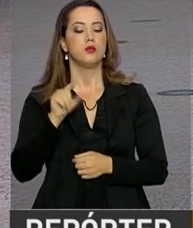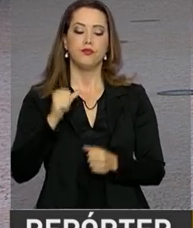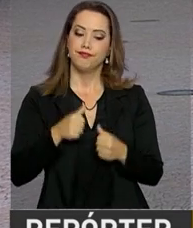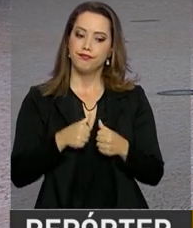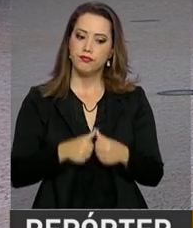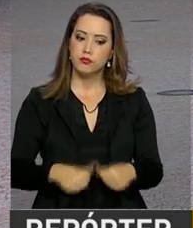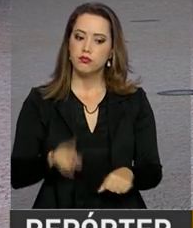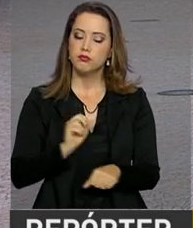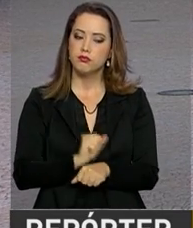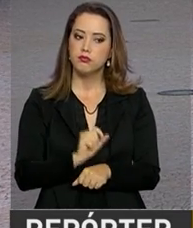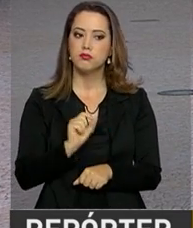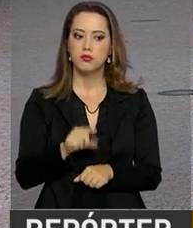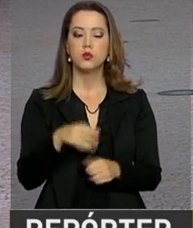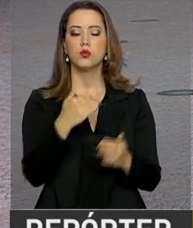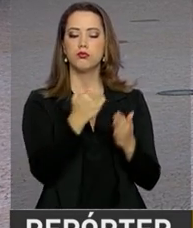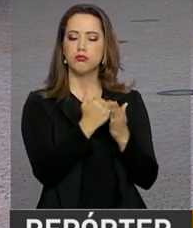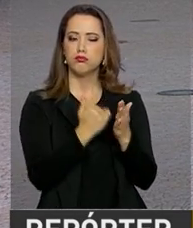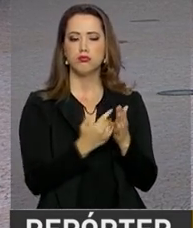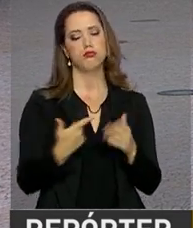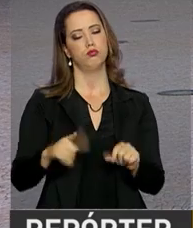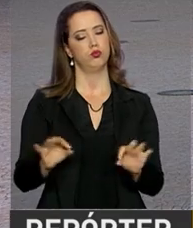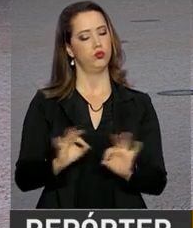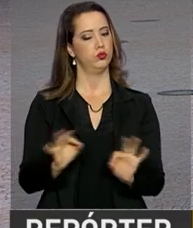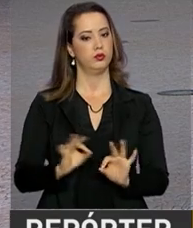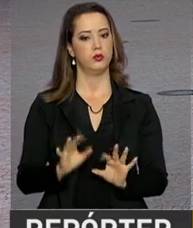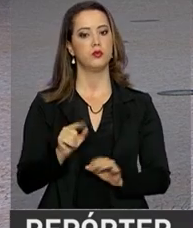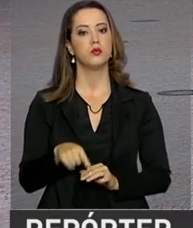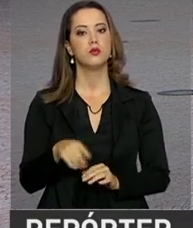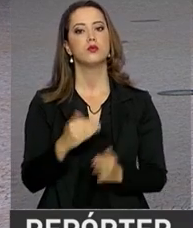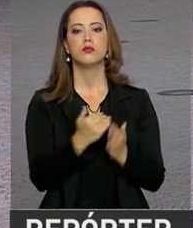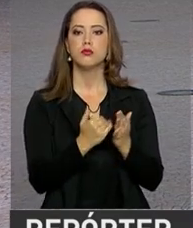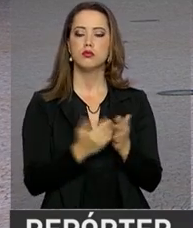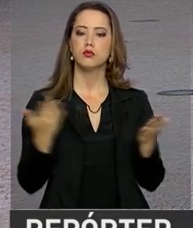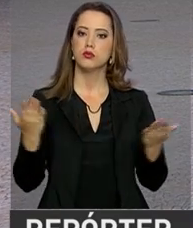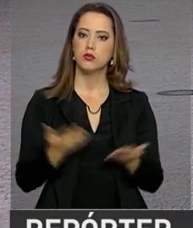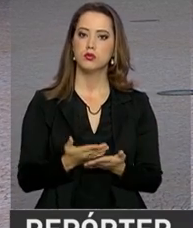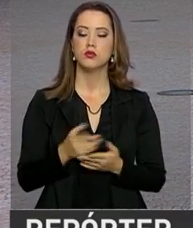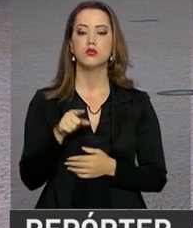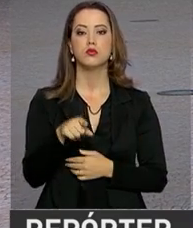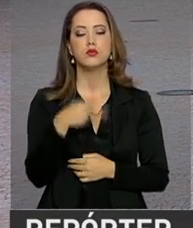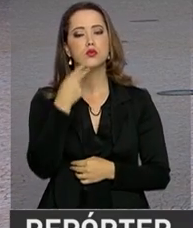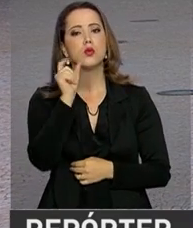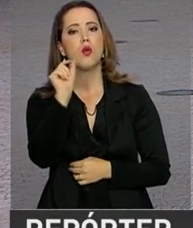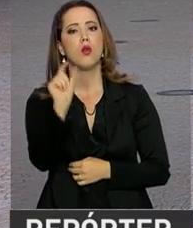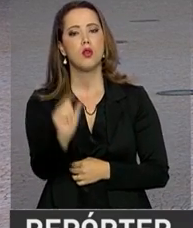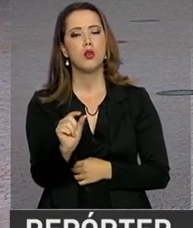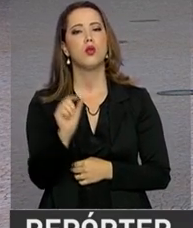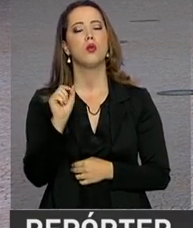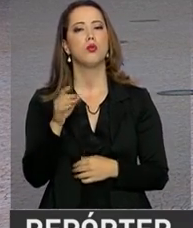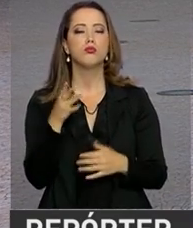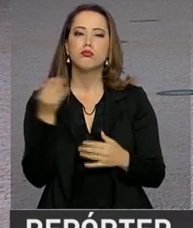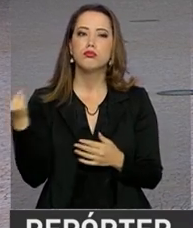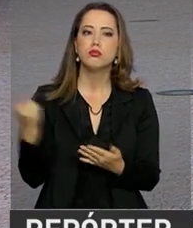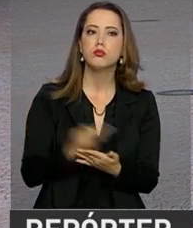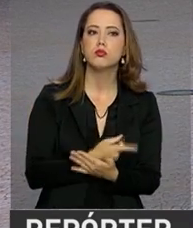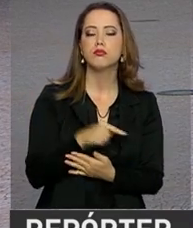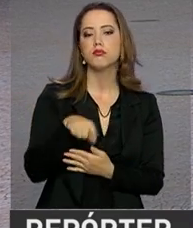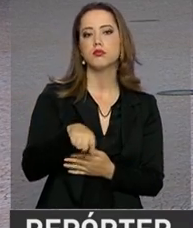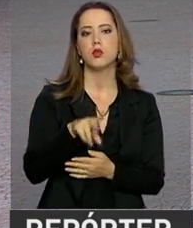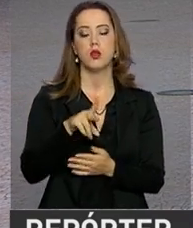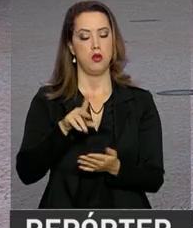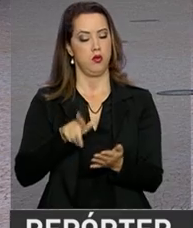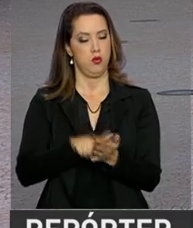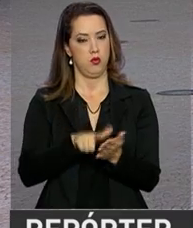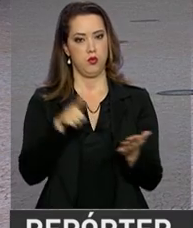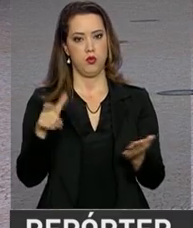enquanto não tem compromissos previstos na agenda oficial de hoje bom falando um pouco aí dos destaques das novidades do Diário